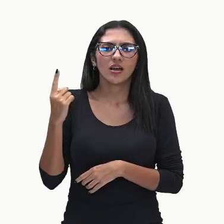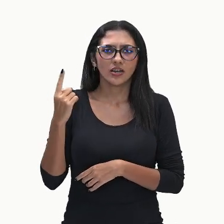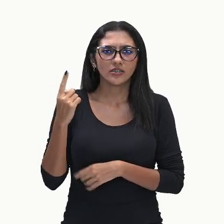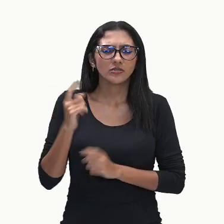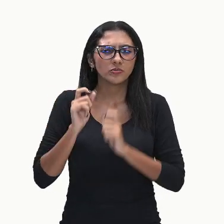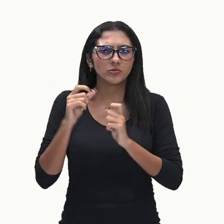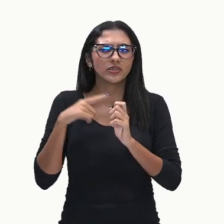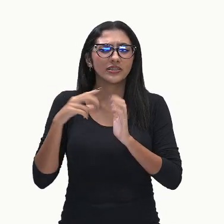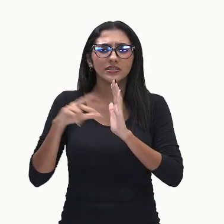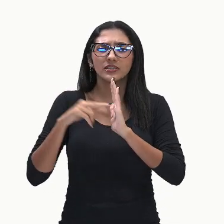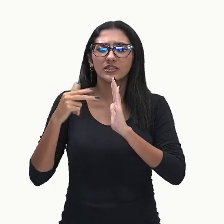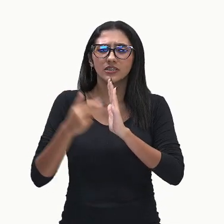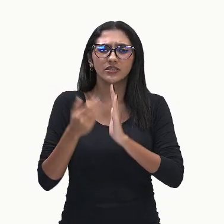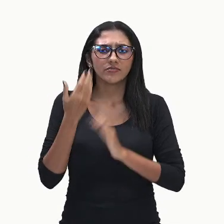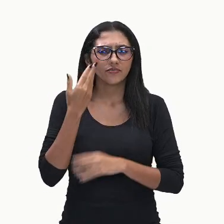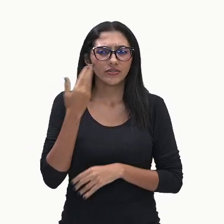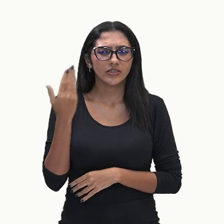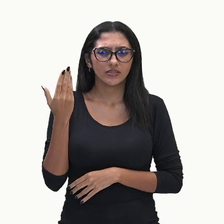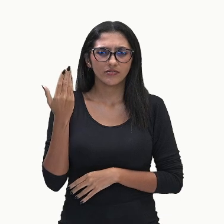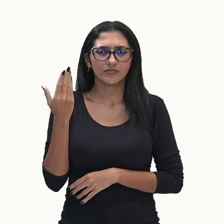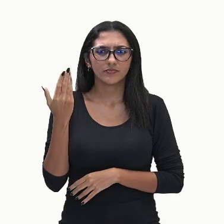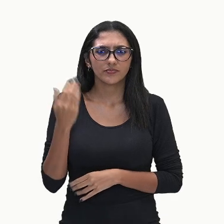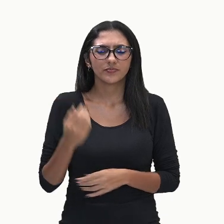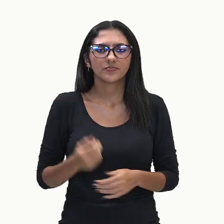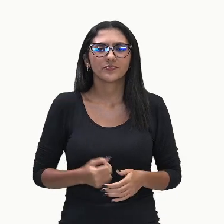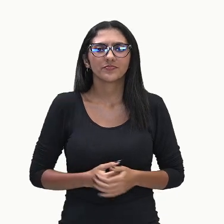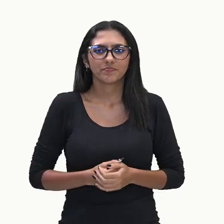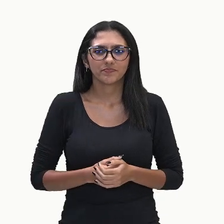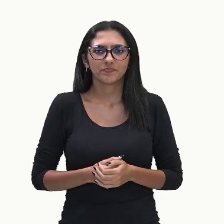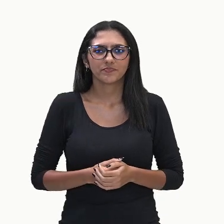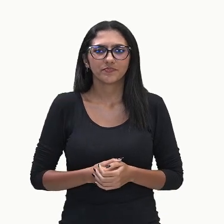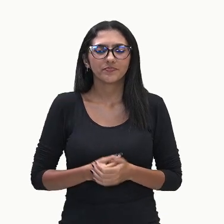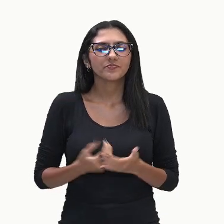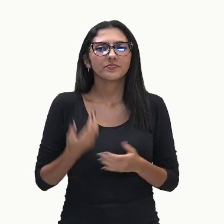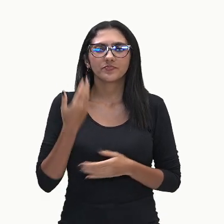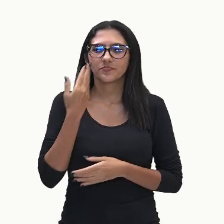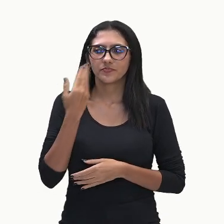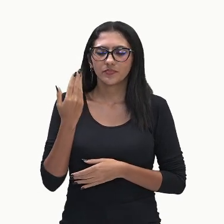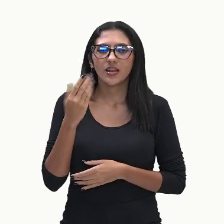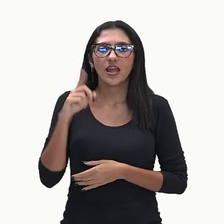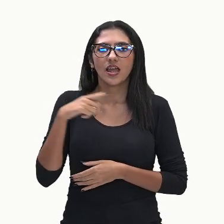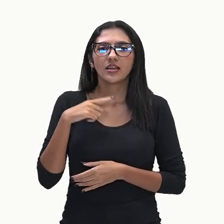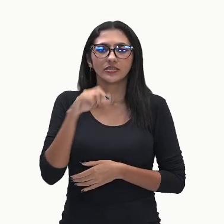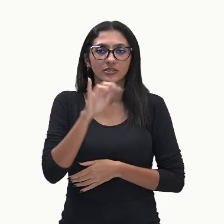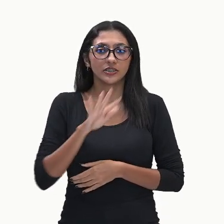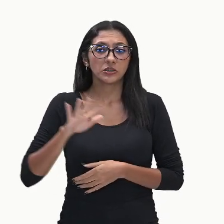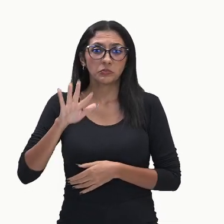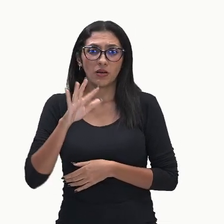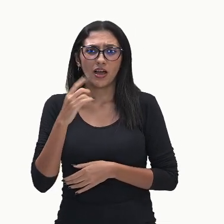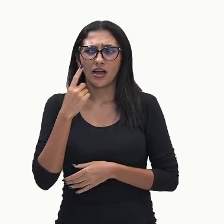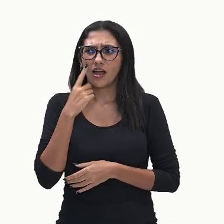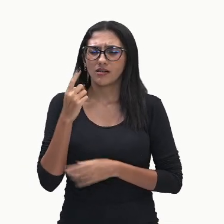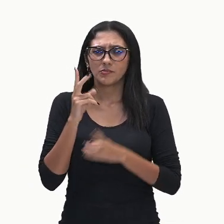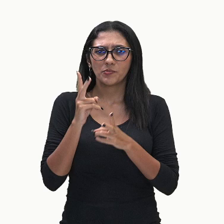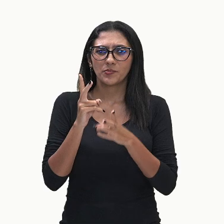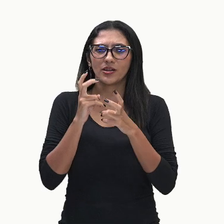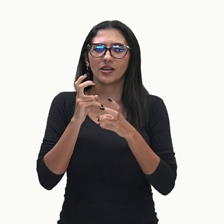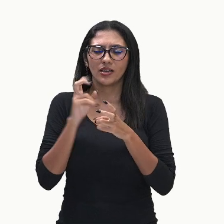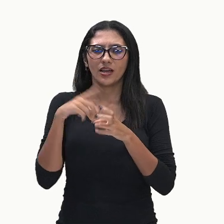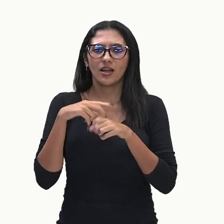cima à nossa direita. Turma, essa parte aqui, que eu estou marcando aqui em verde, é